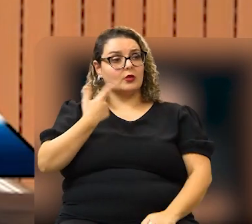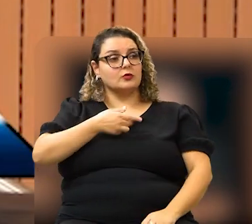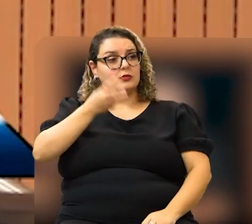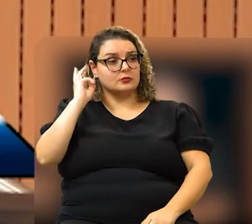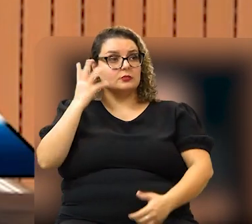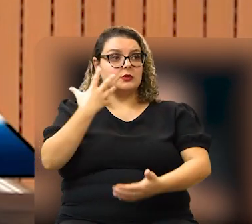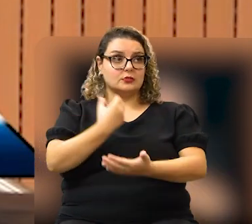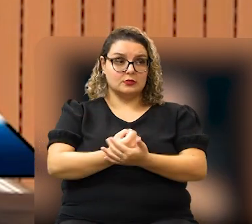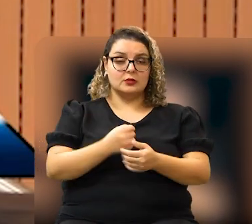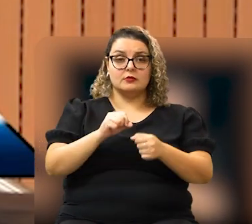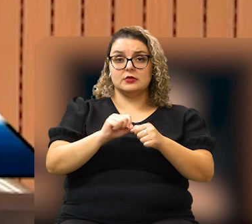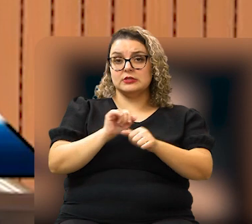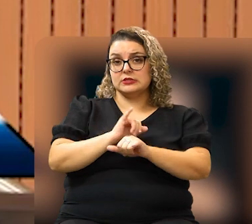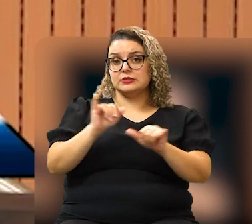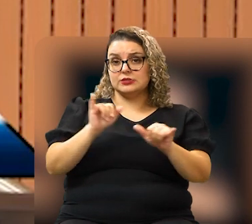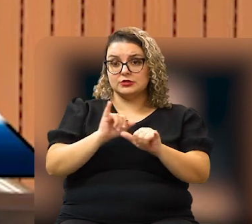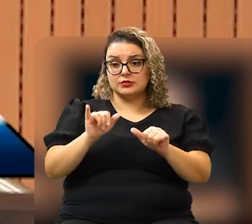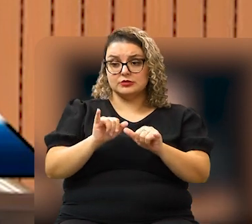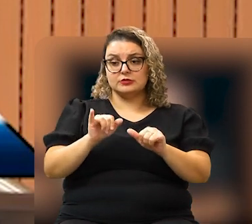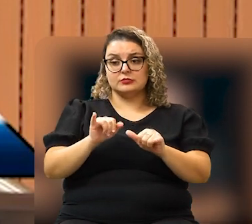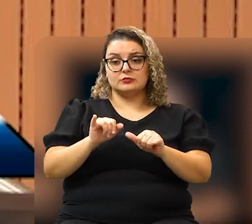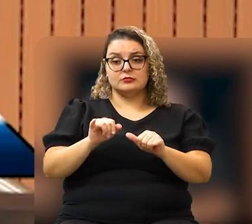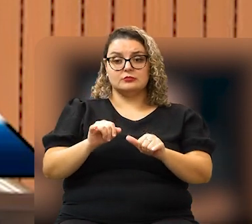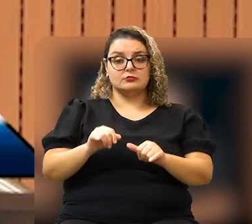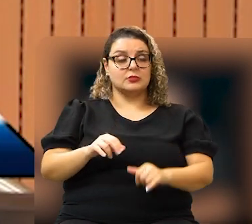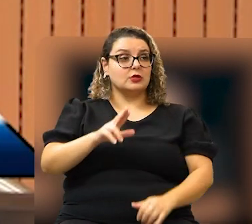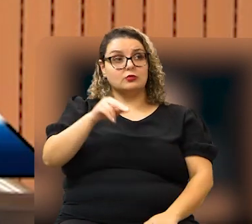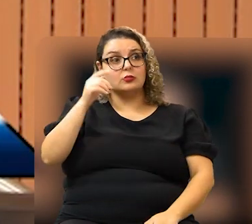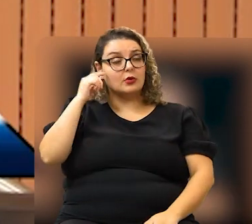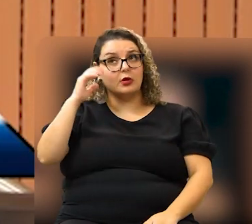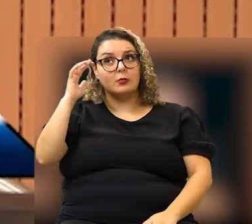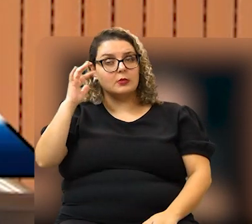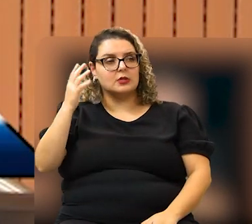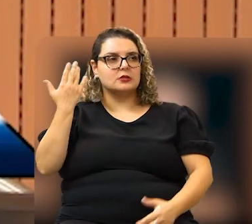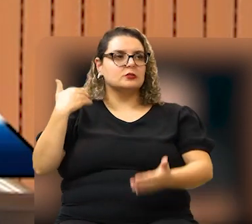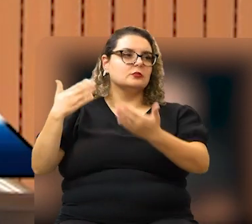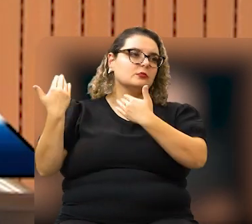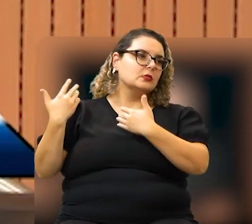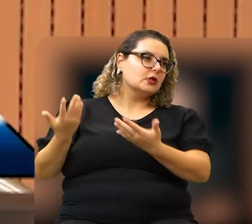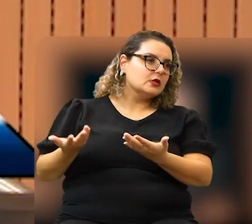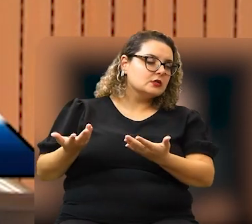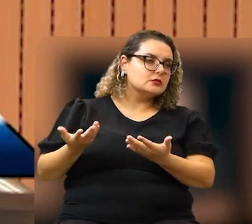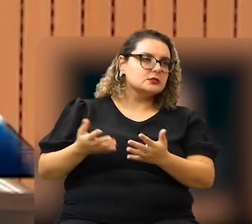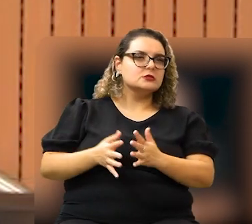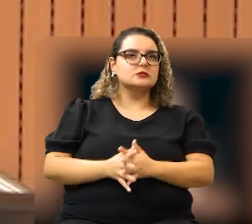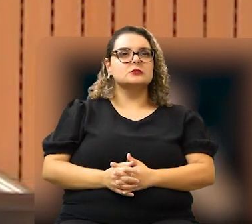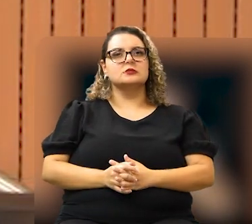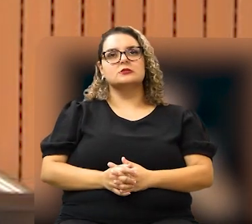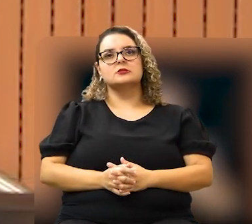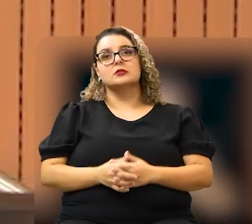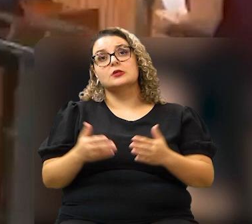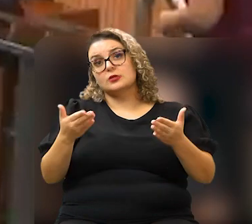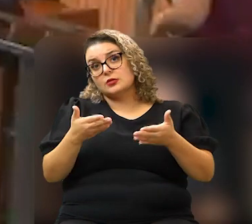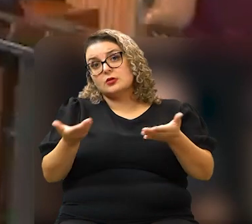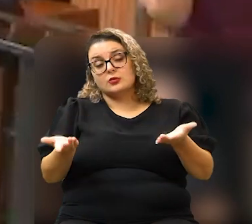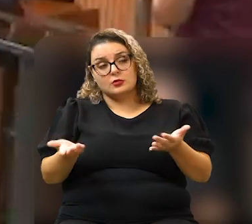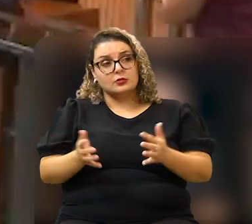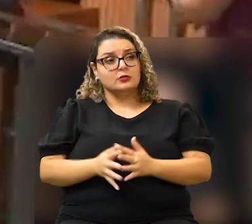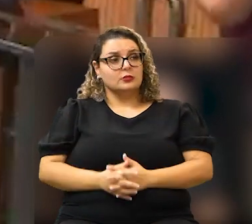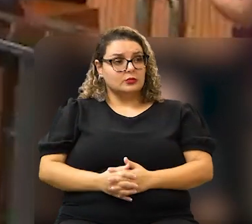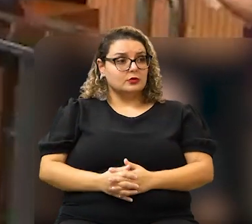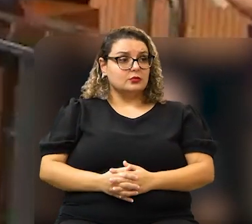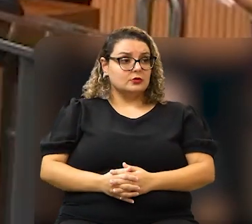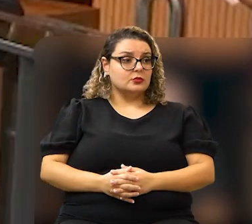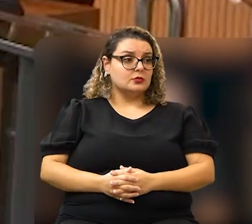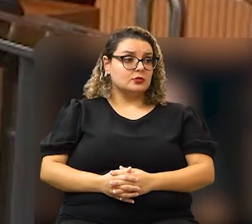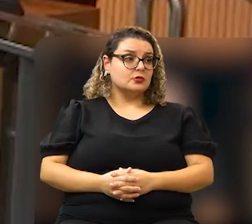outro período, né? E que hoje, ainda bem que a gente tem aí a internet, as redes sociais, que ela